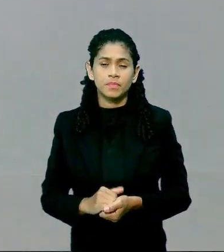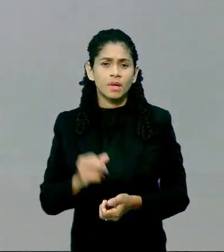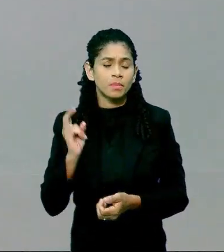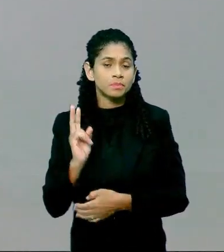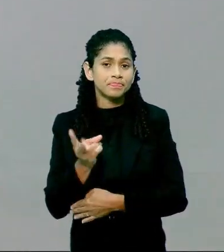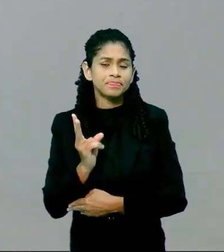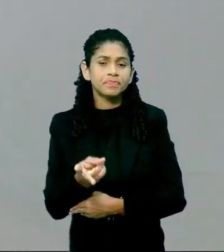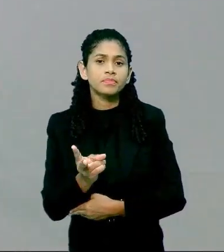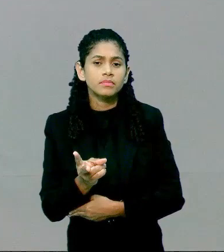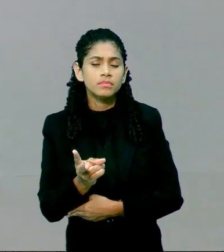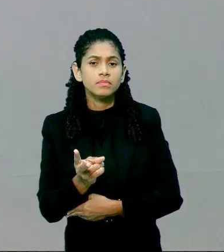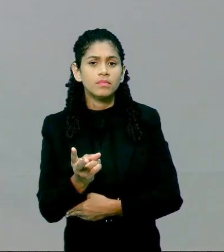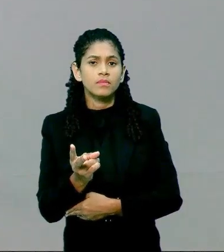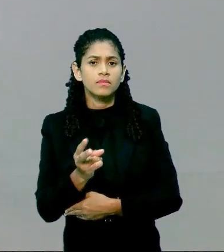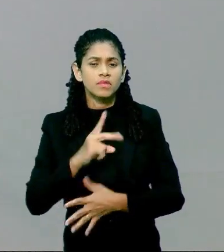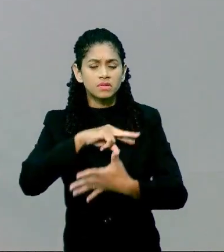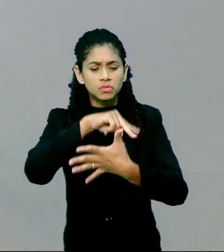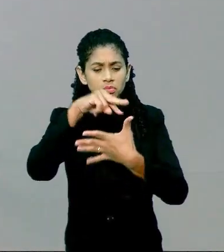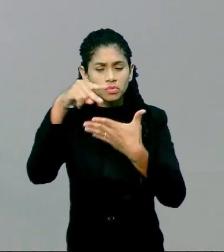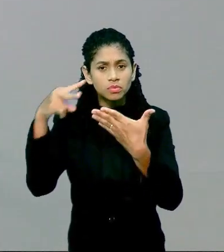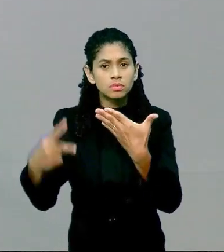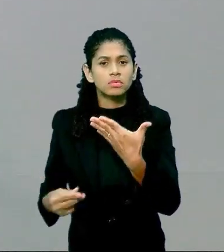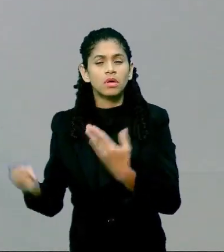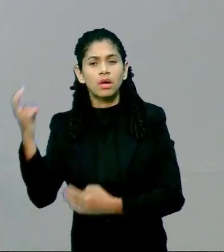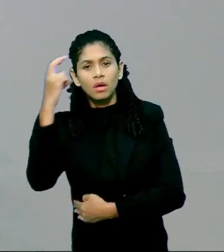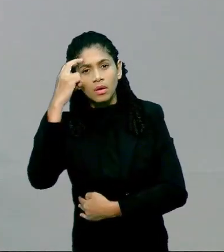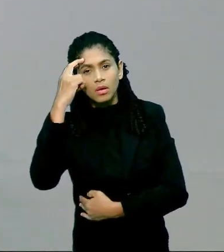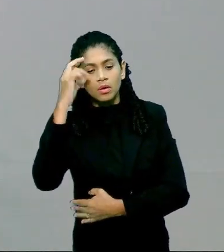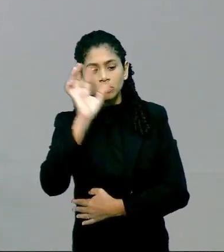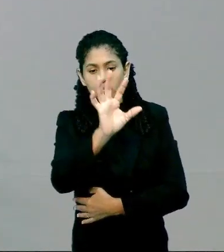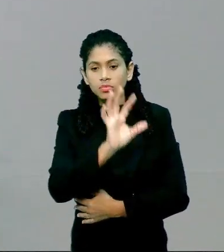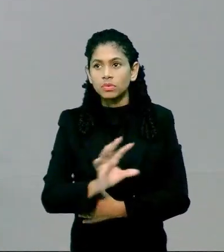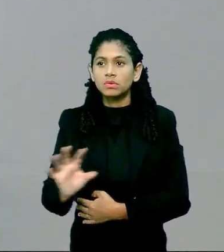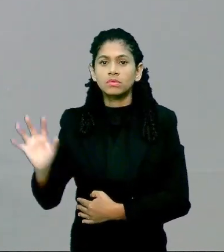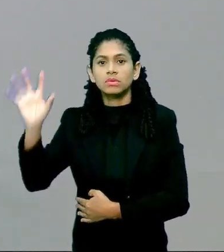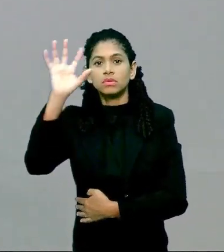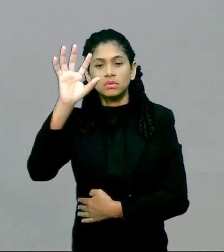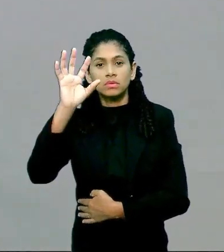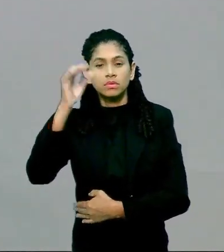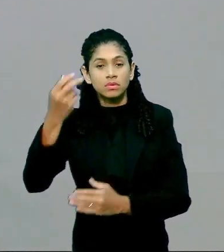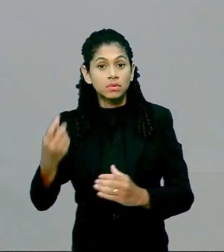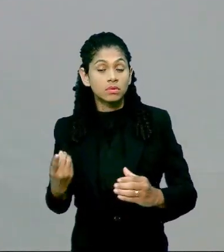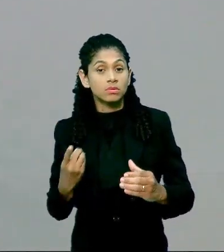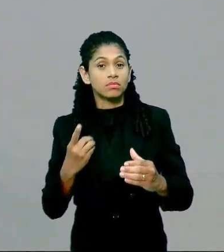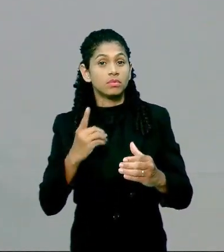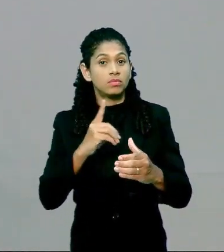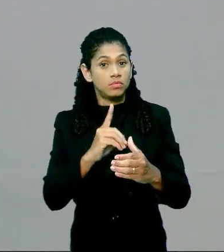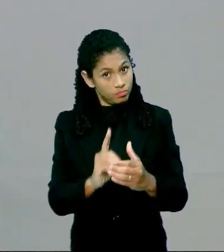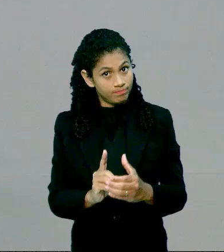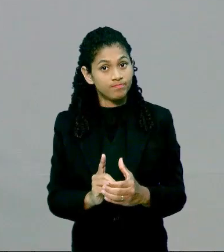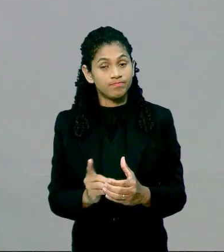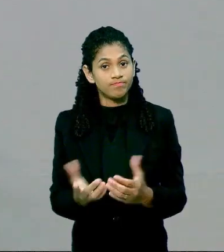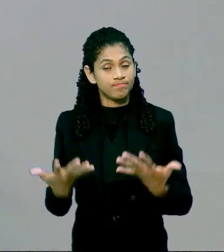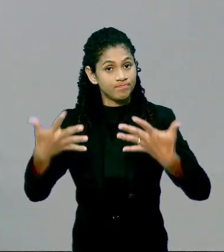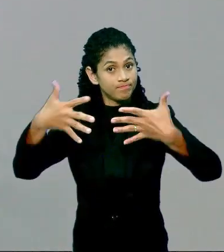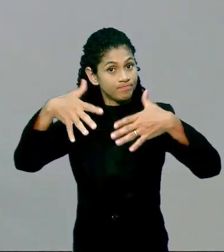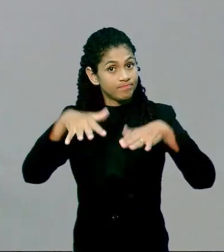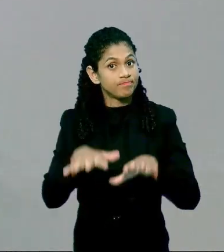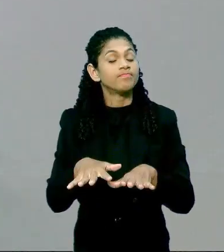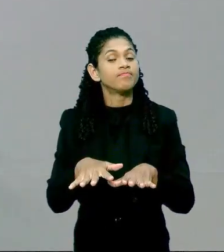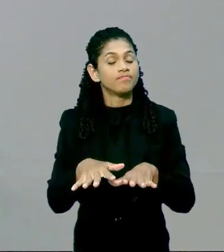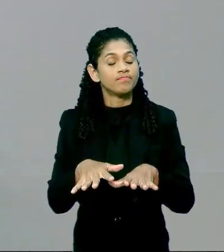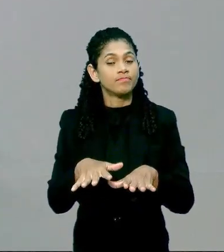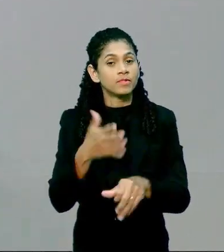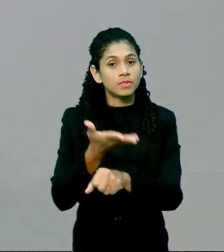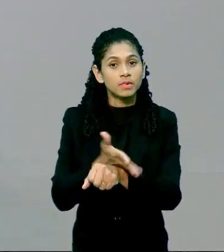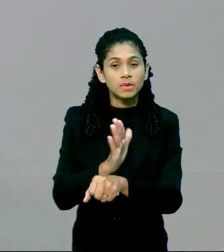em diversas culturas, diversas regiões, o brincar se insere, né? E às vezes a gente consegue até desenvolver e a gente pratica,